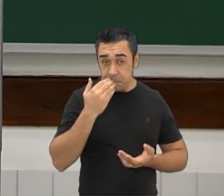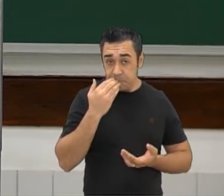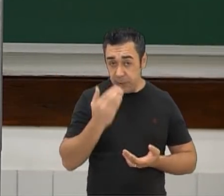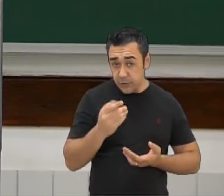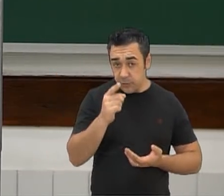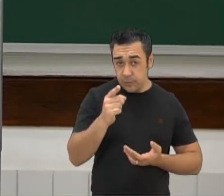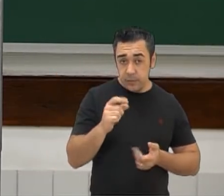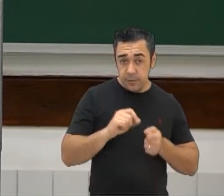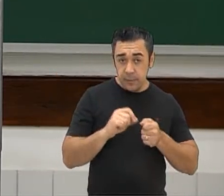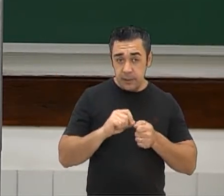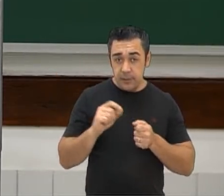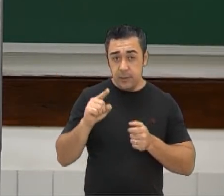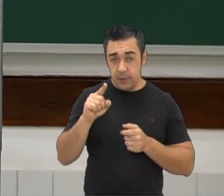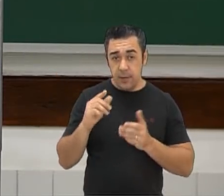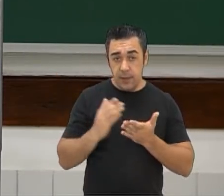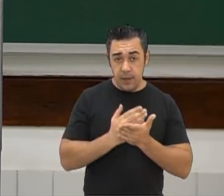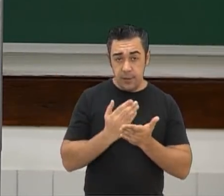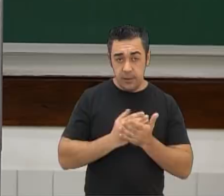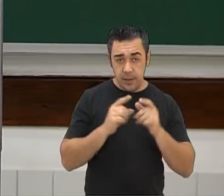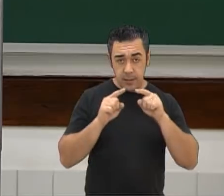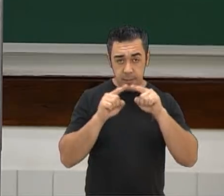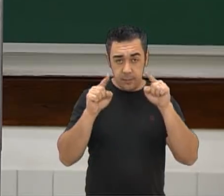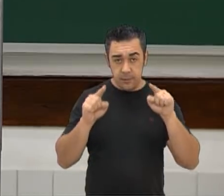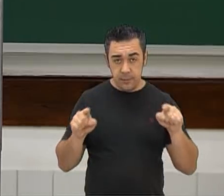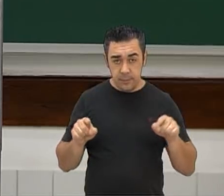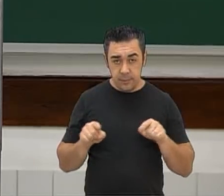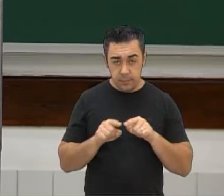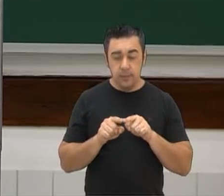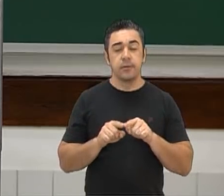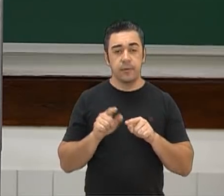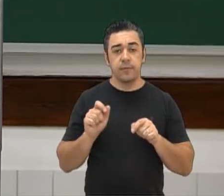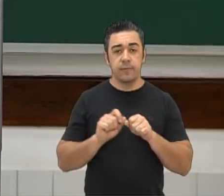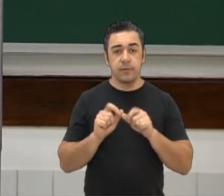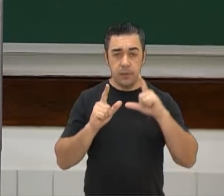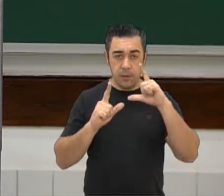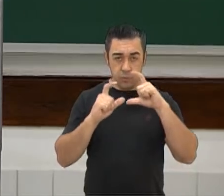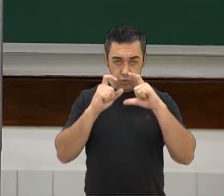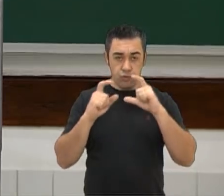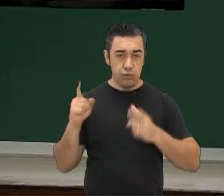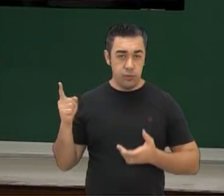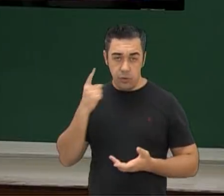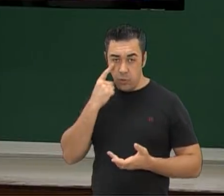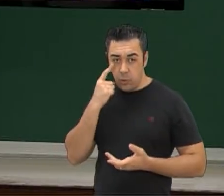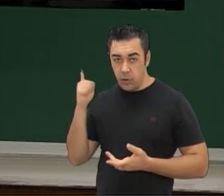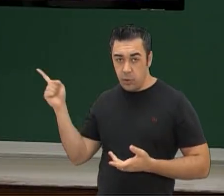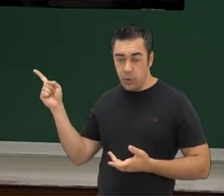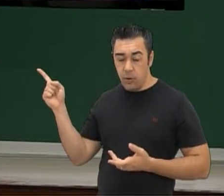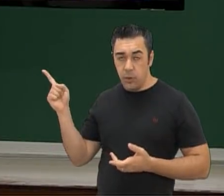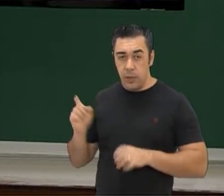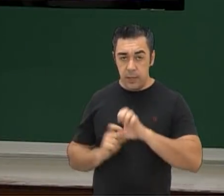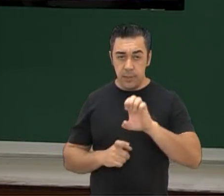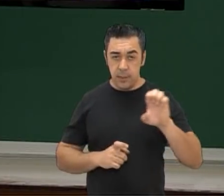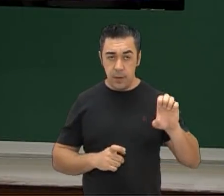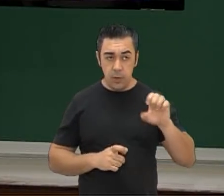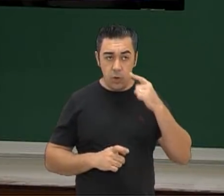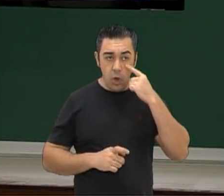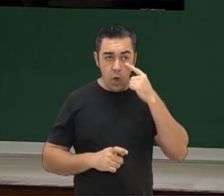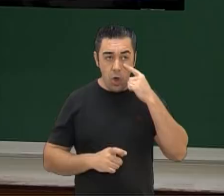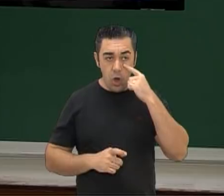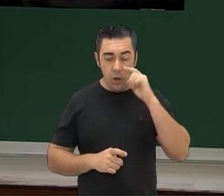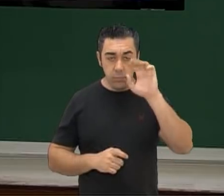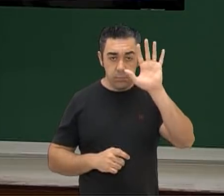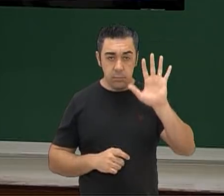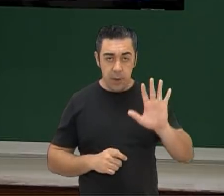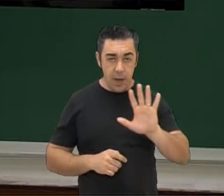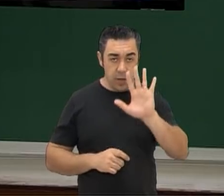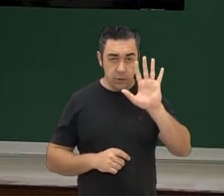fazerem a montagem da figura parecida com um emoji? Veja só, do lado esquerdo, ele tem aqui